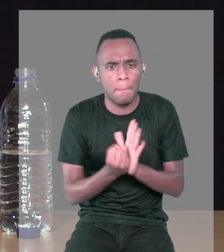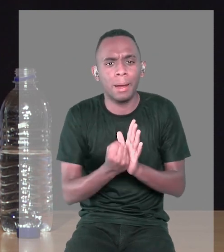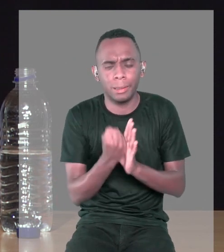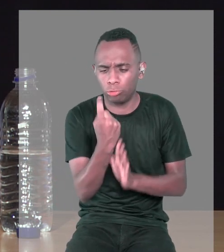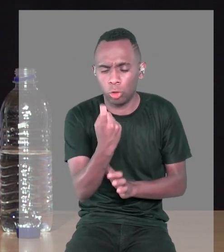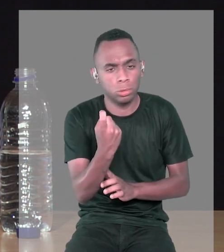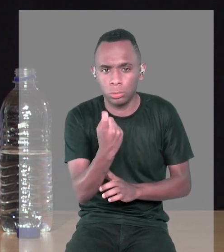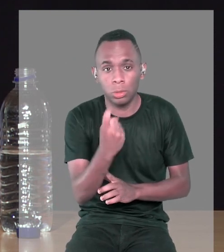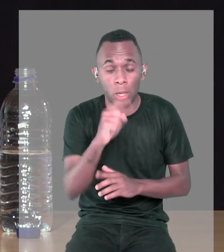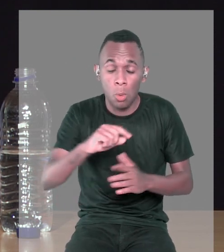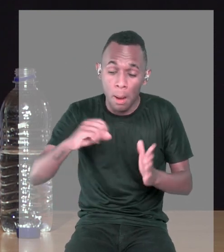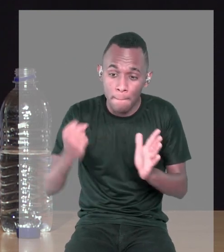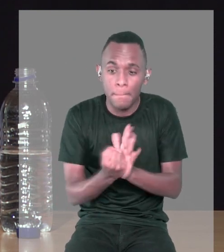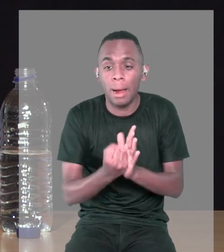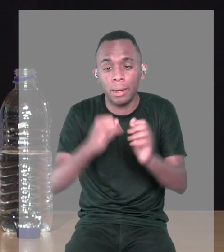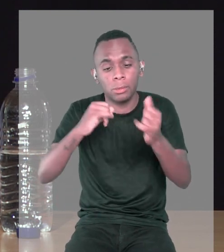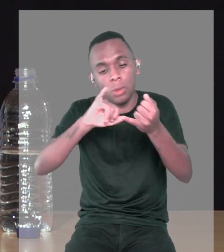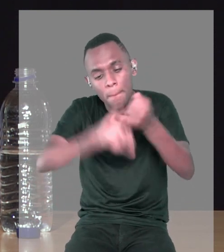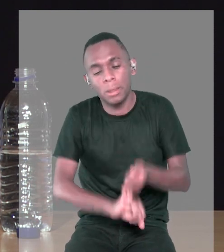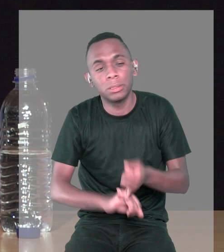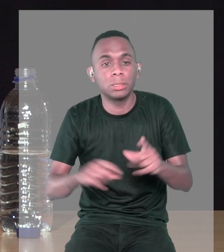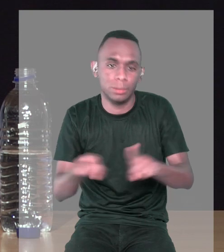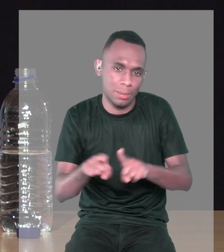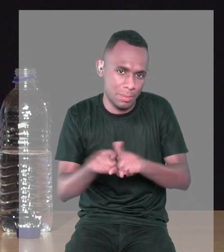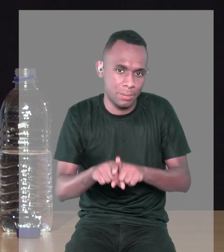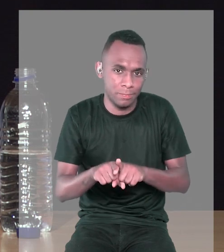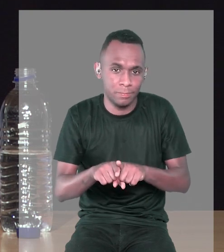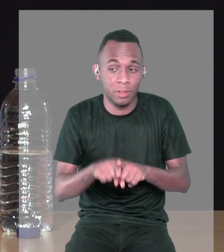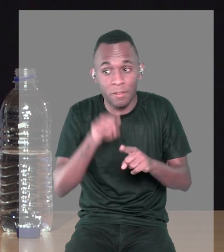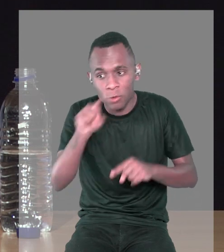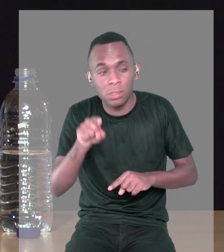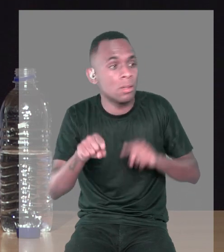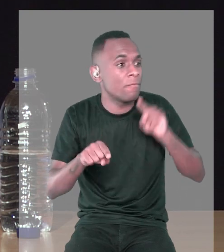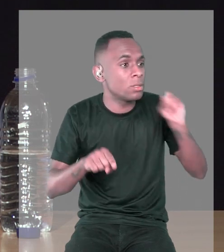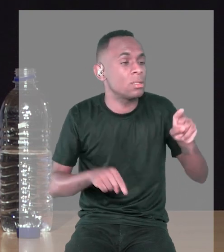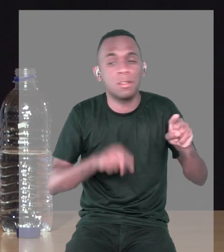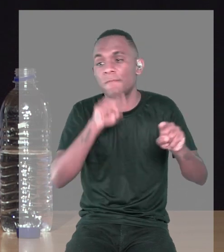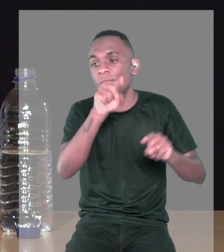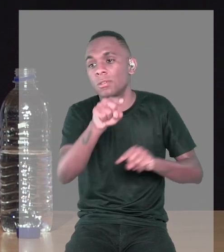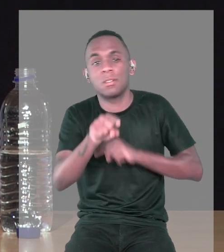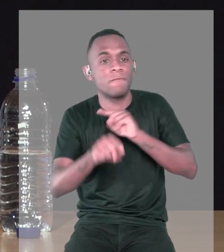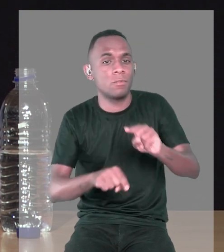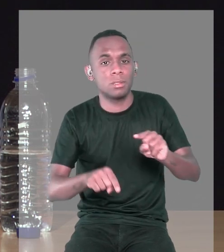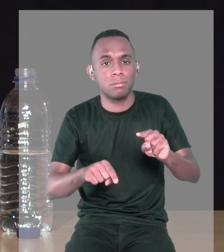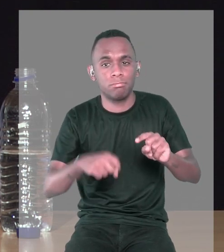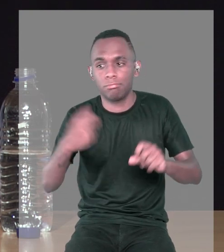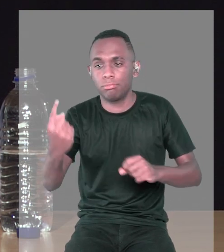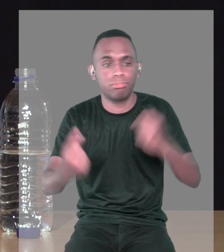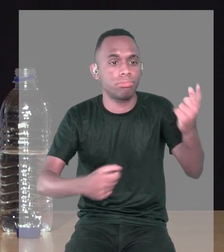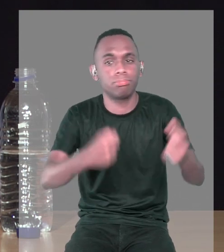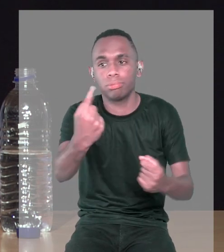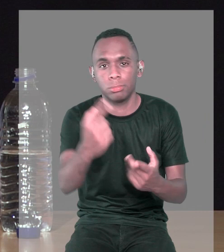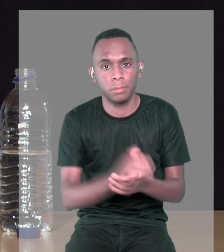só singular, ele singulariza os amantes. Você, você, você.